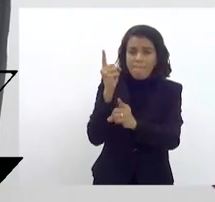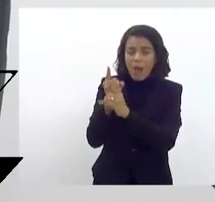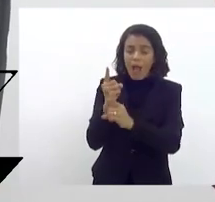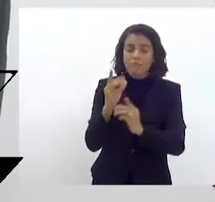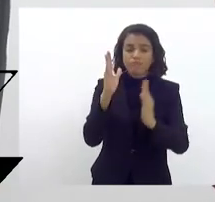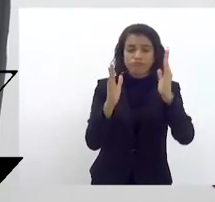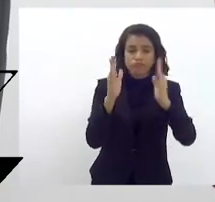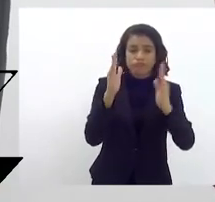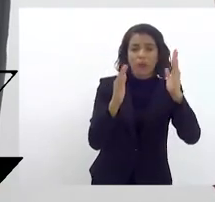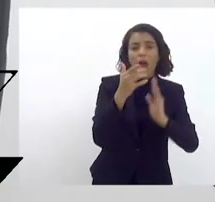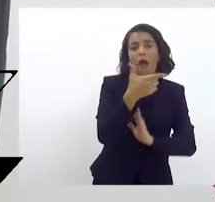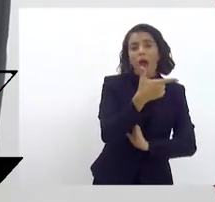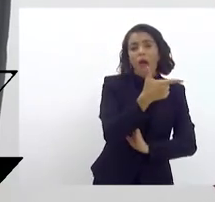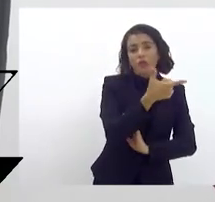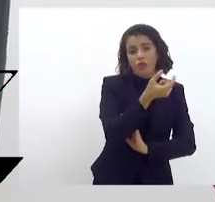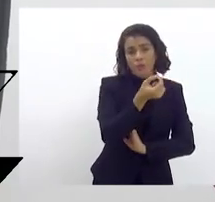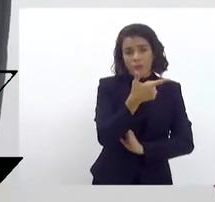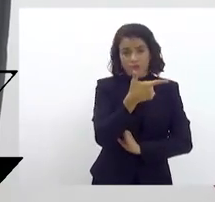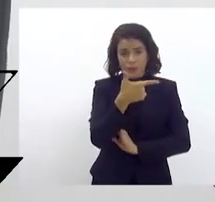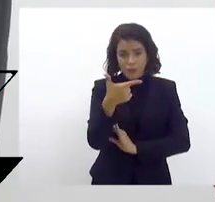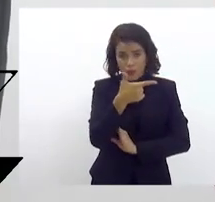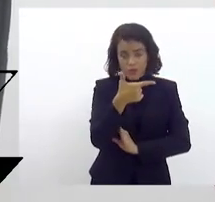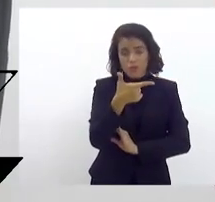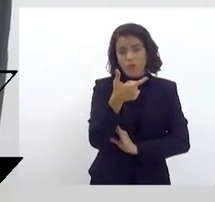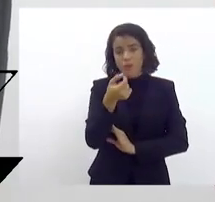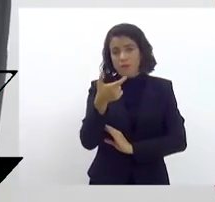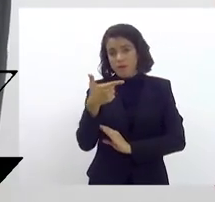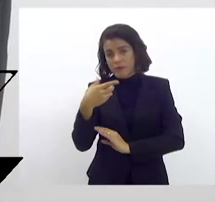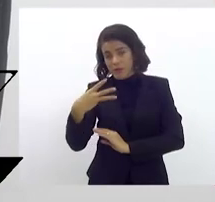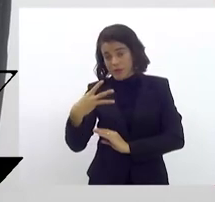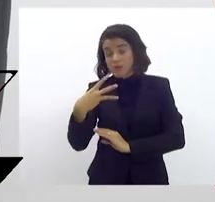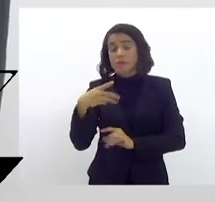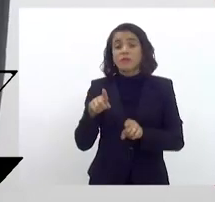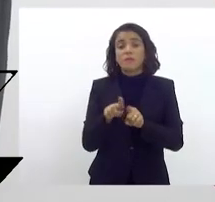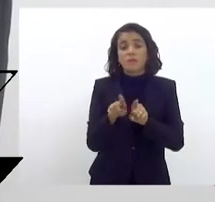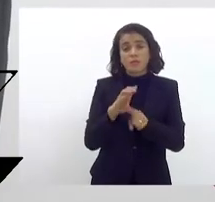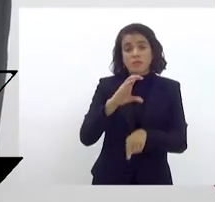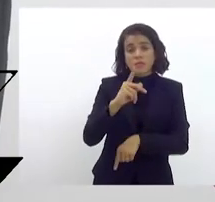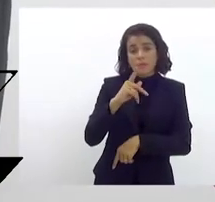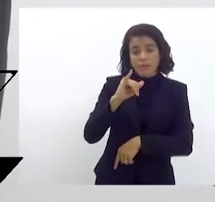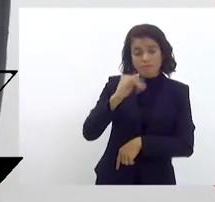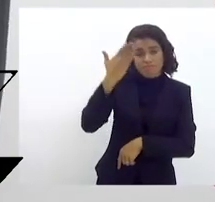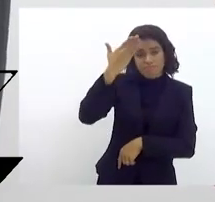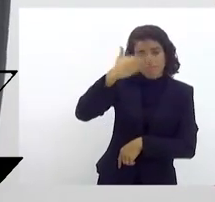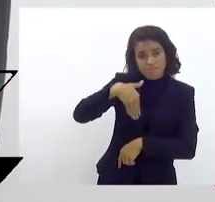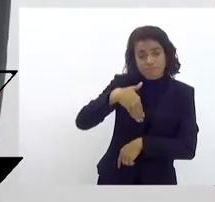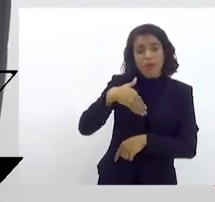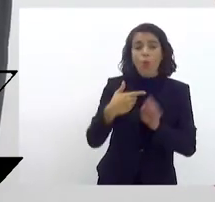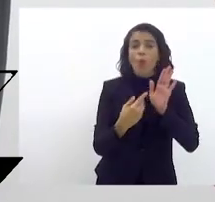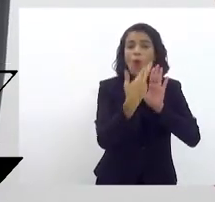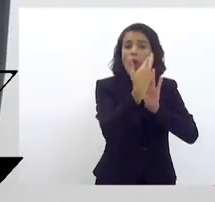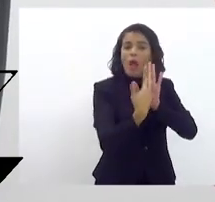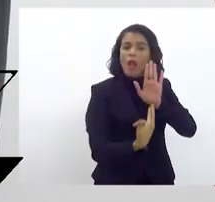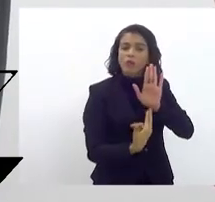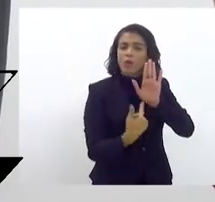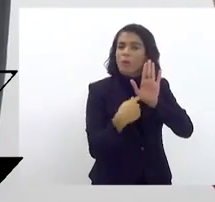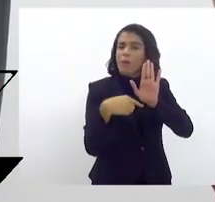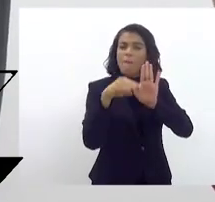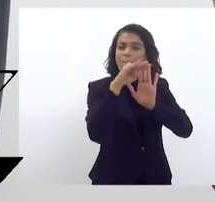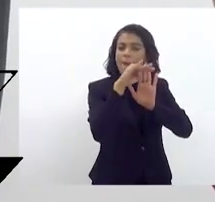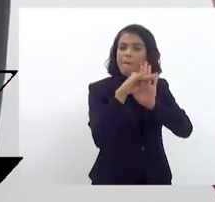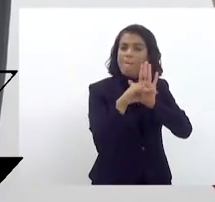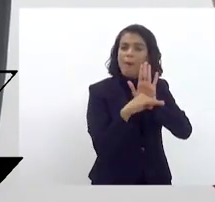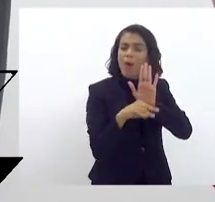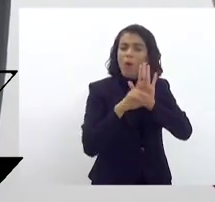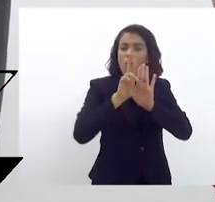anos de 2021 e 2023 ao final dos trabalhos a CPI deverá apresentar um relatório que Contemple o